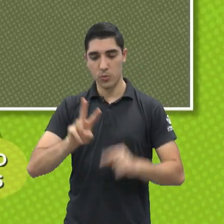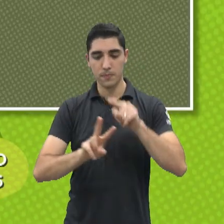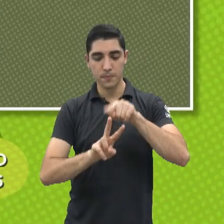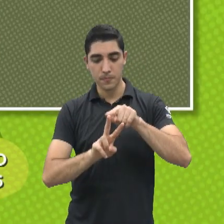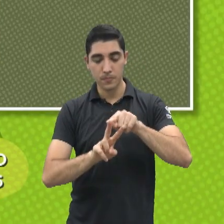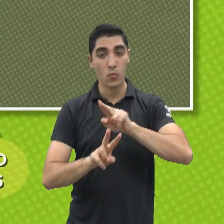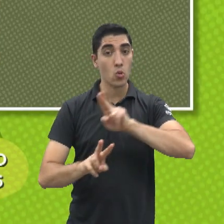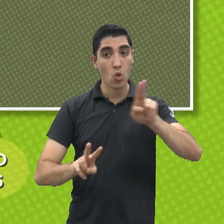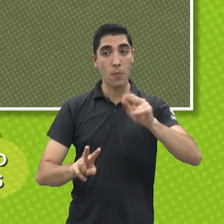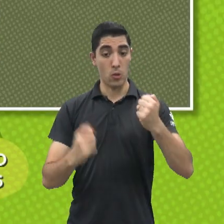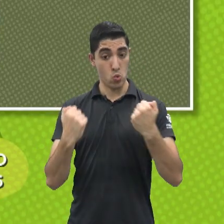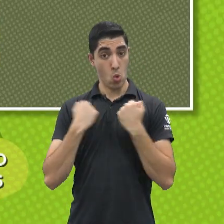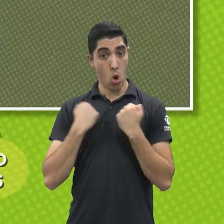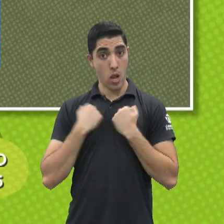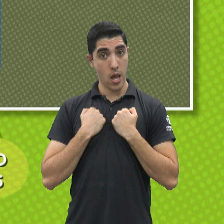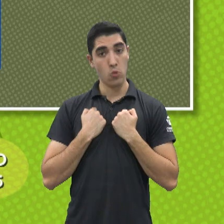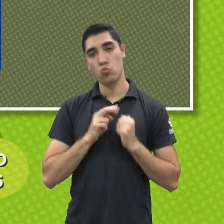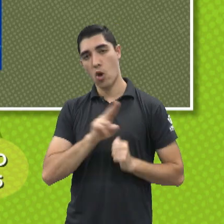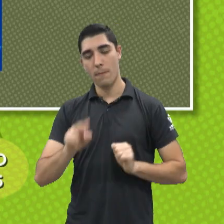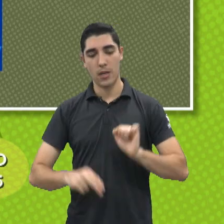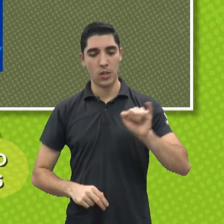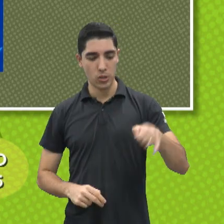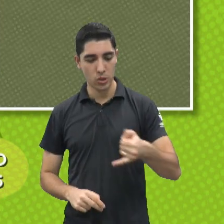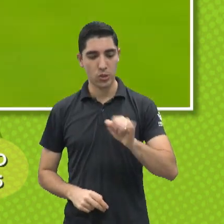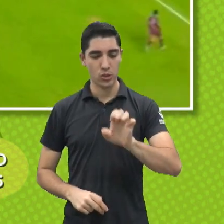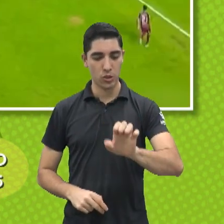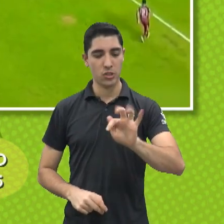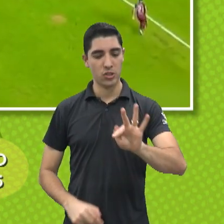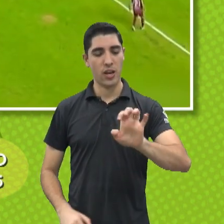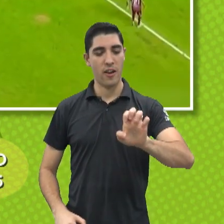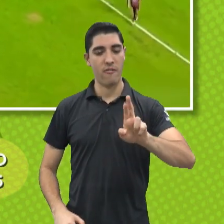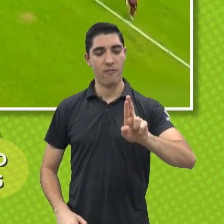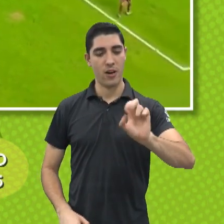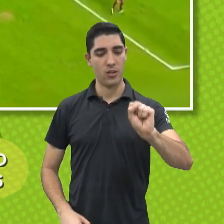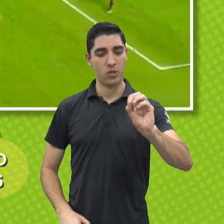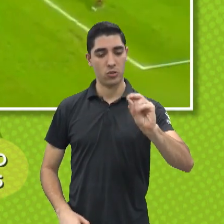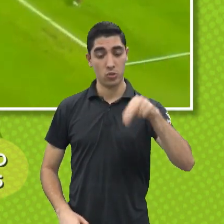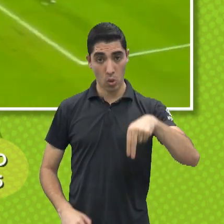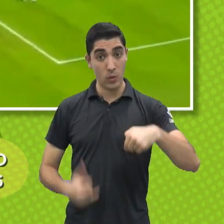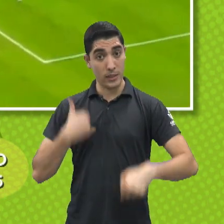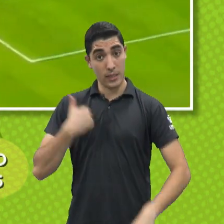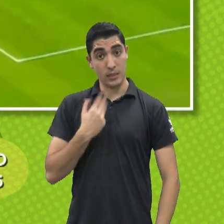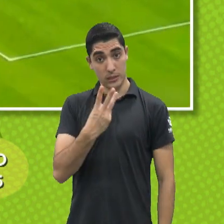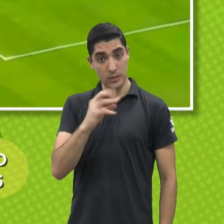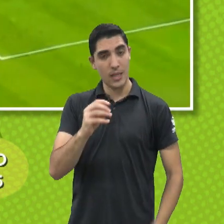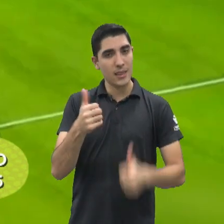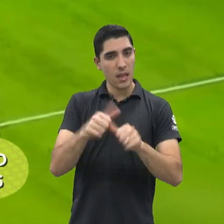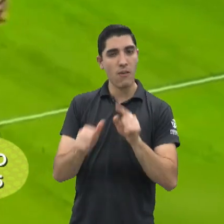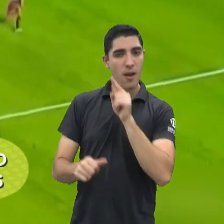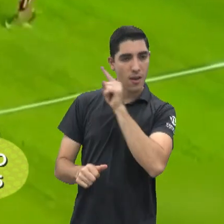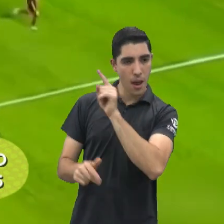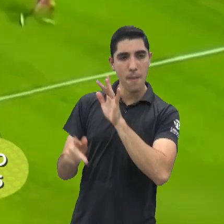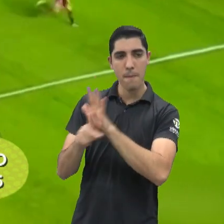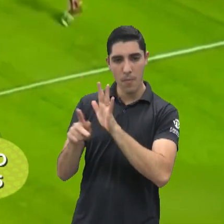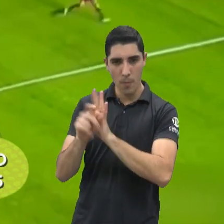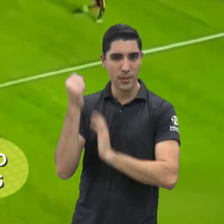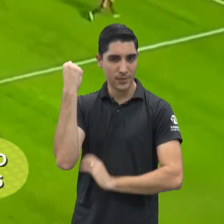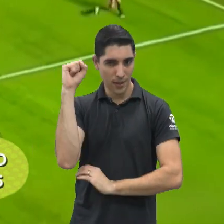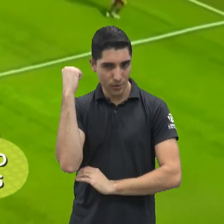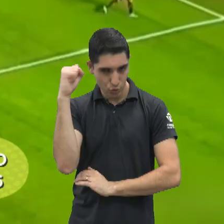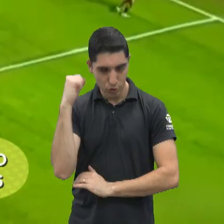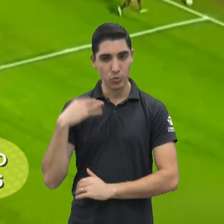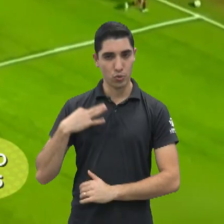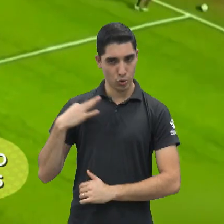goleiro Jefferson Souza, de 30 anos. Ele estava no Confiança do Sergipe, onde foi campeão estadual, disputou a Série C do